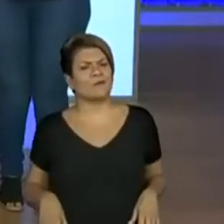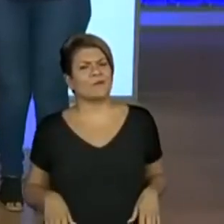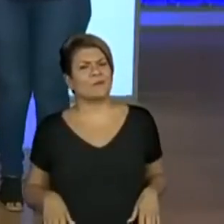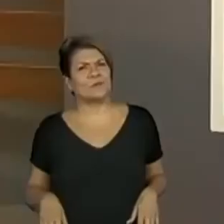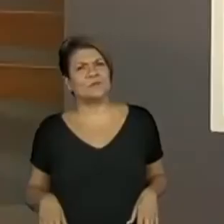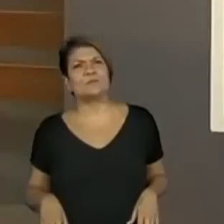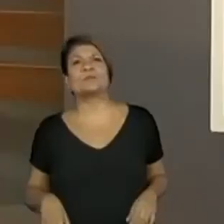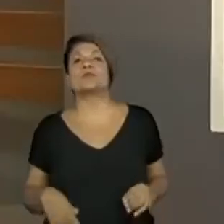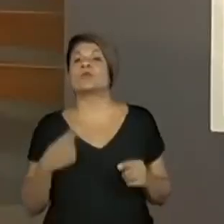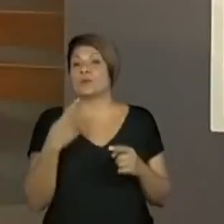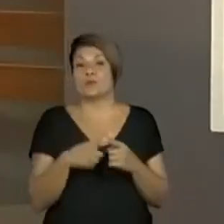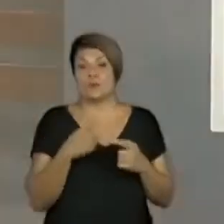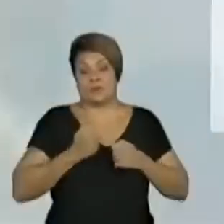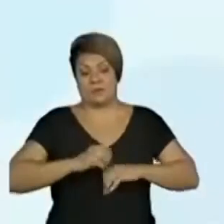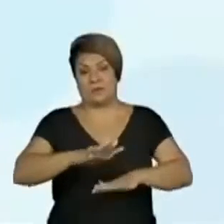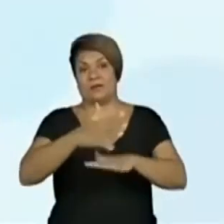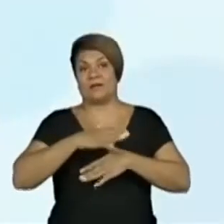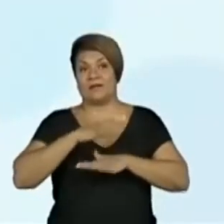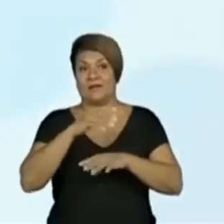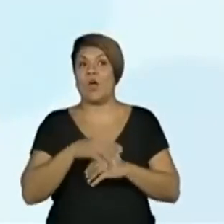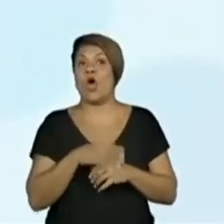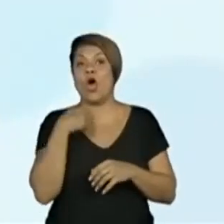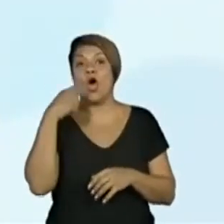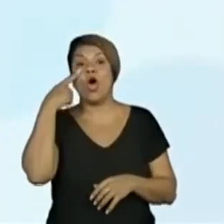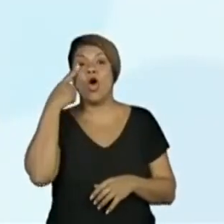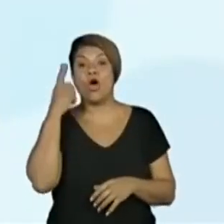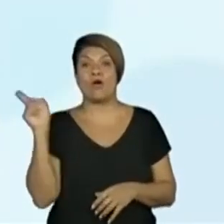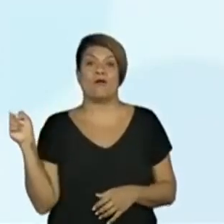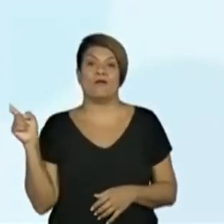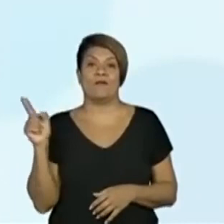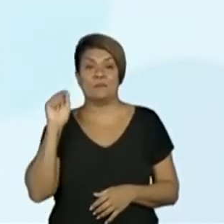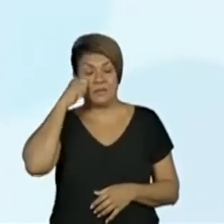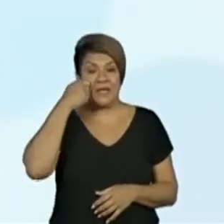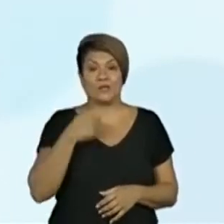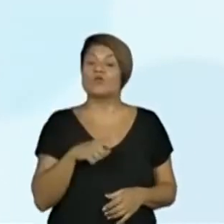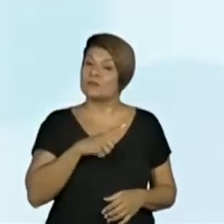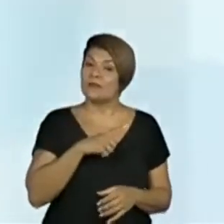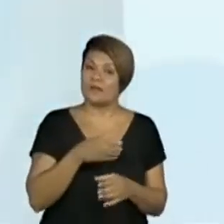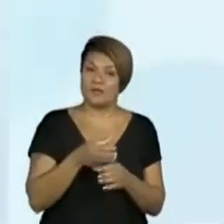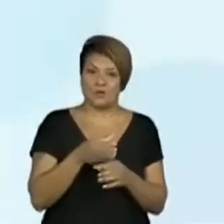porque olha o vidro do lado. Olha a mãozinha dele com o vidro.